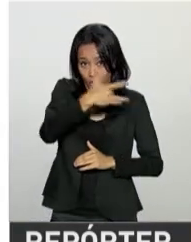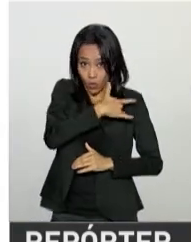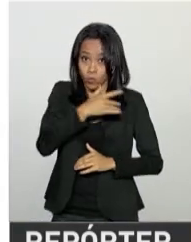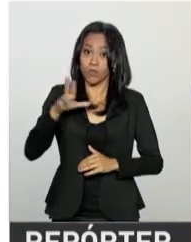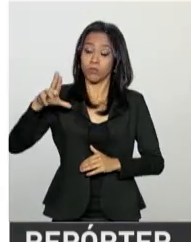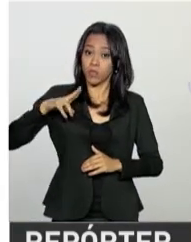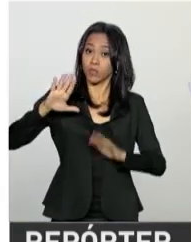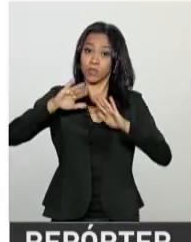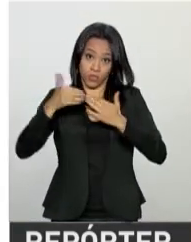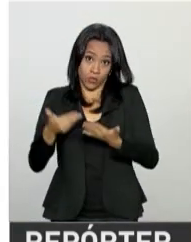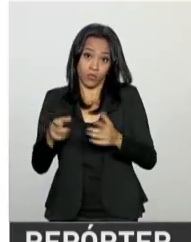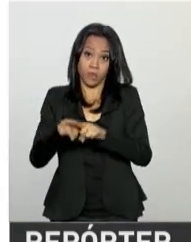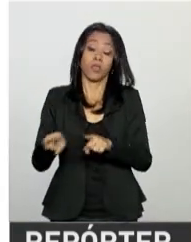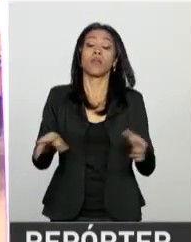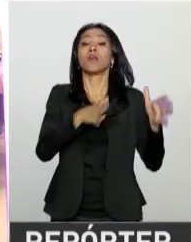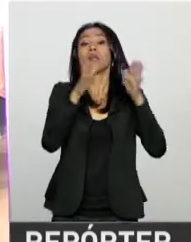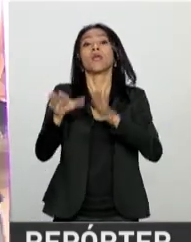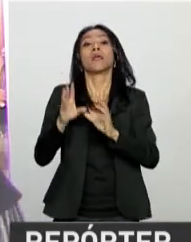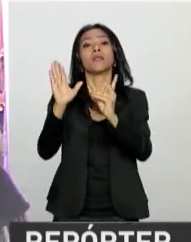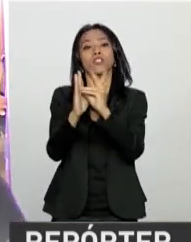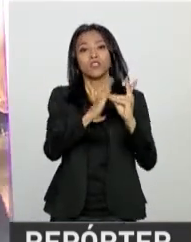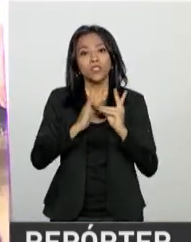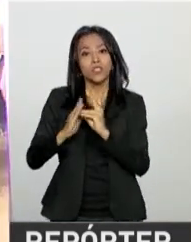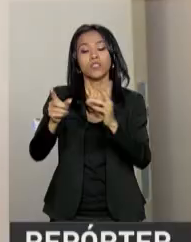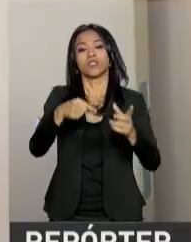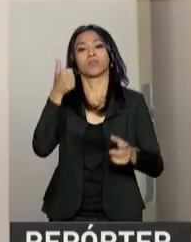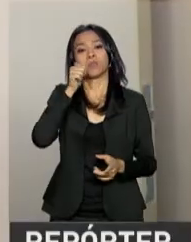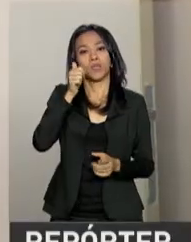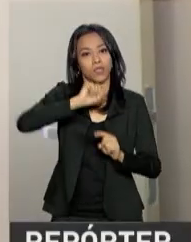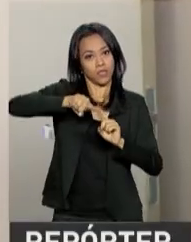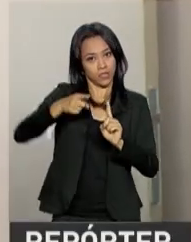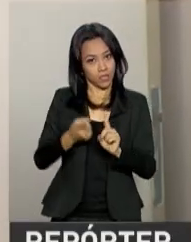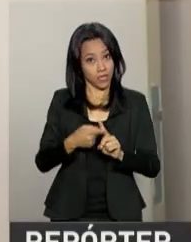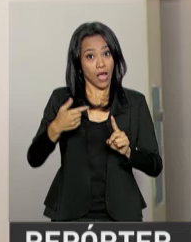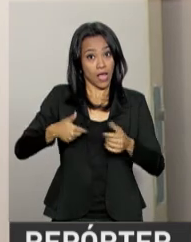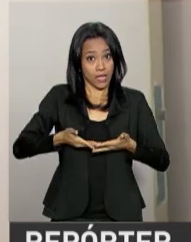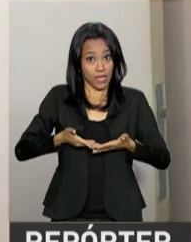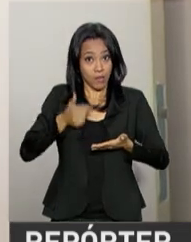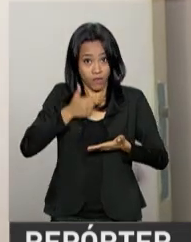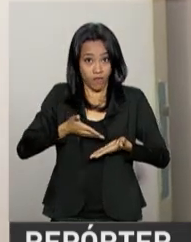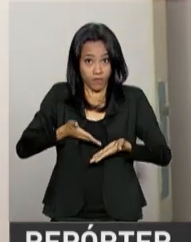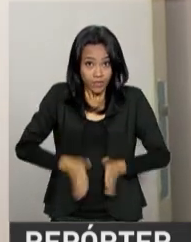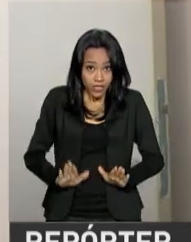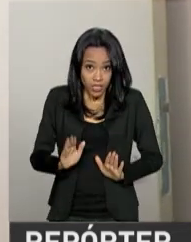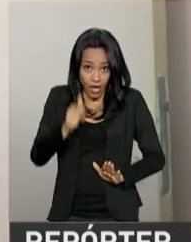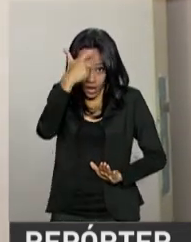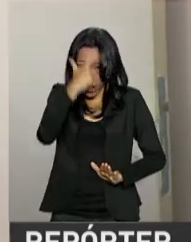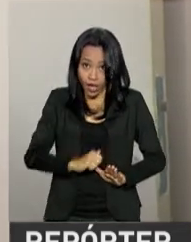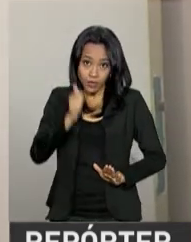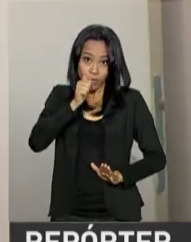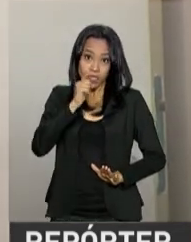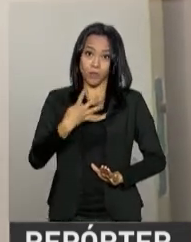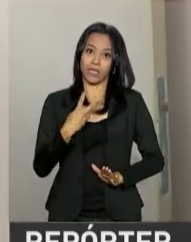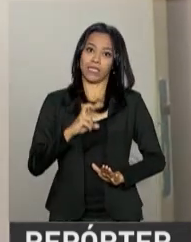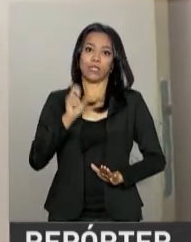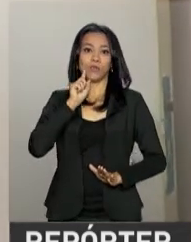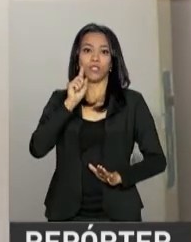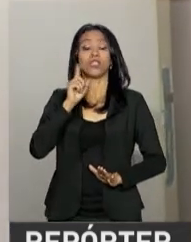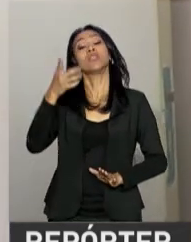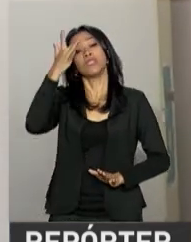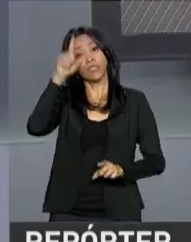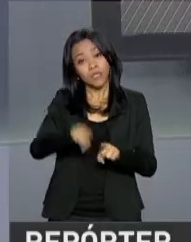povos indígenas gestantes e mulheres até 45 dias após o parto além de pessoas privadas de